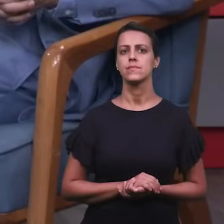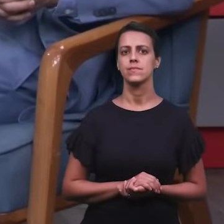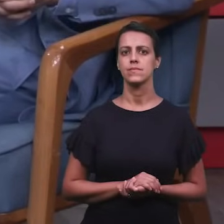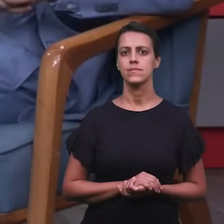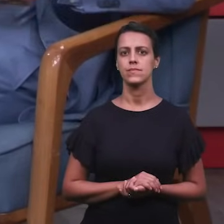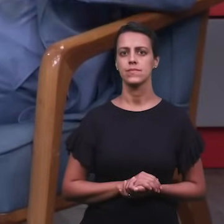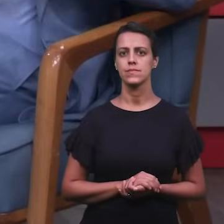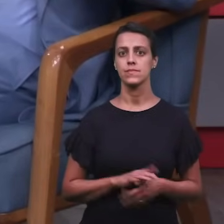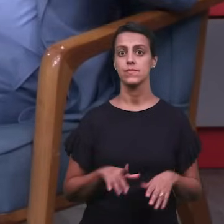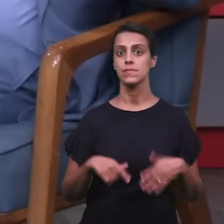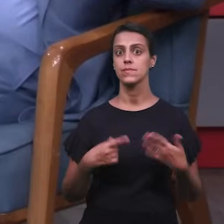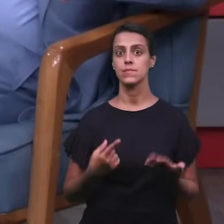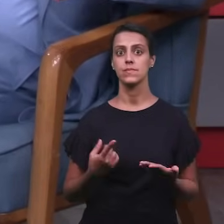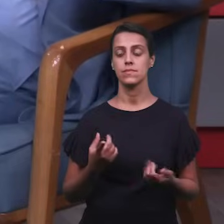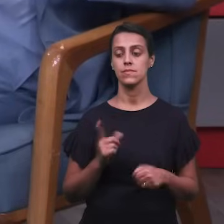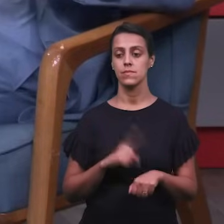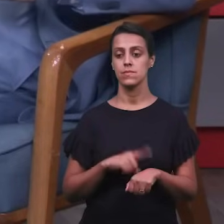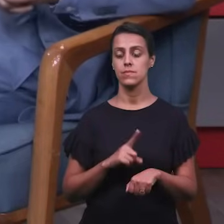aquele